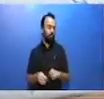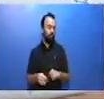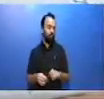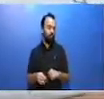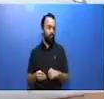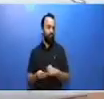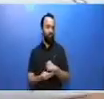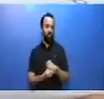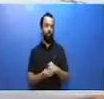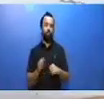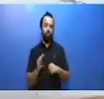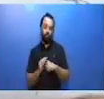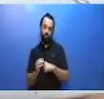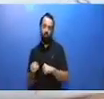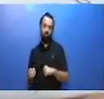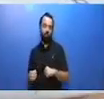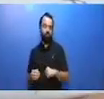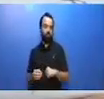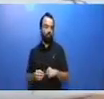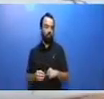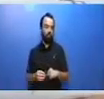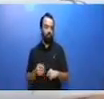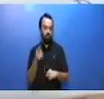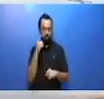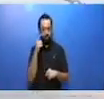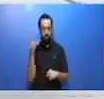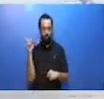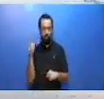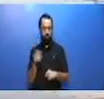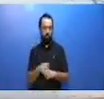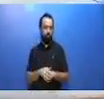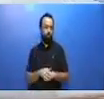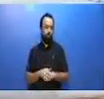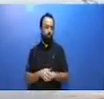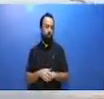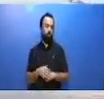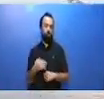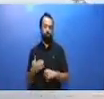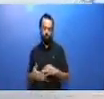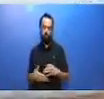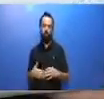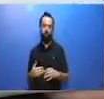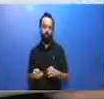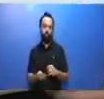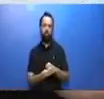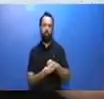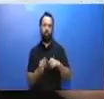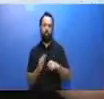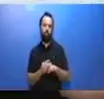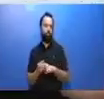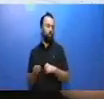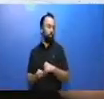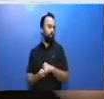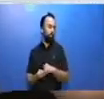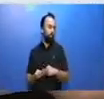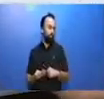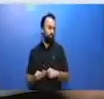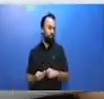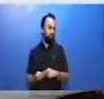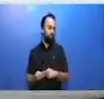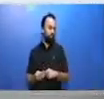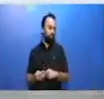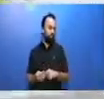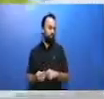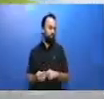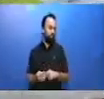São Francisco, Los Angeles, Marília, lá, ó, o Parque do